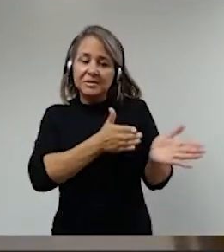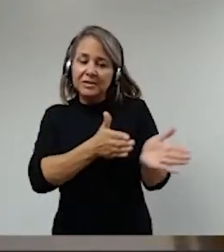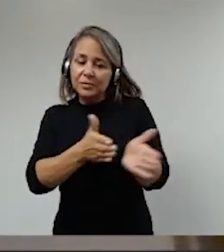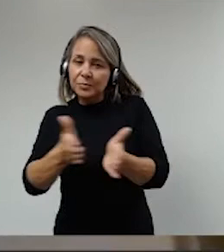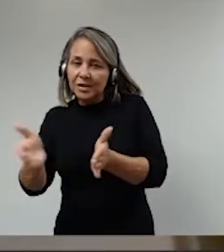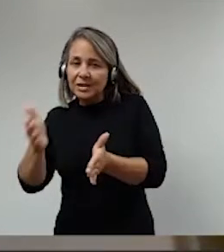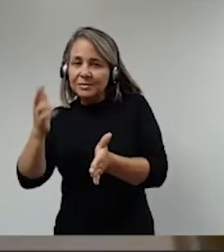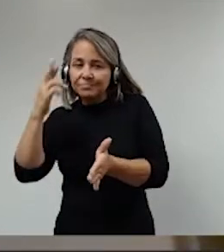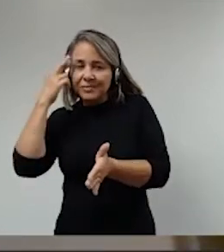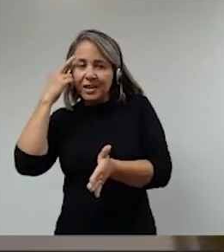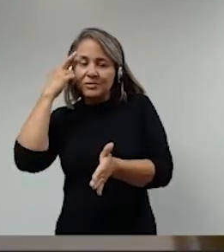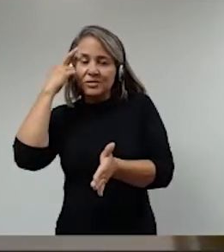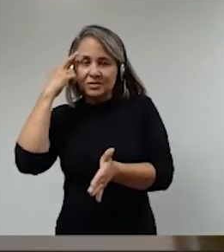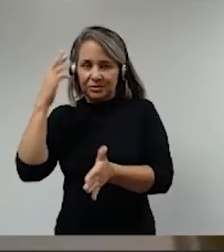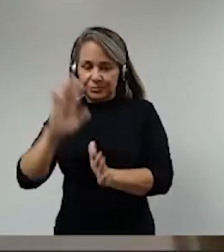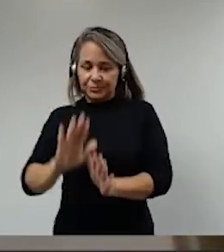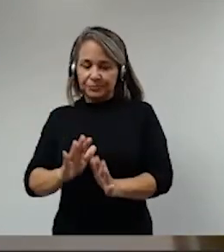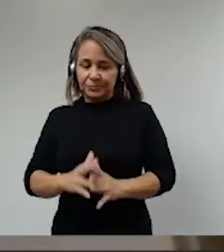de raciocínio.